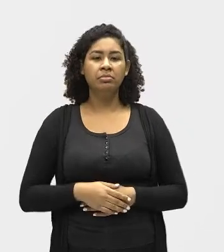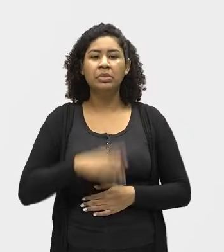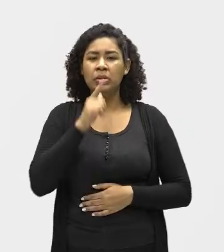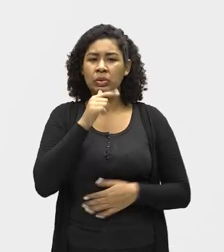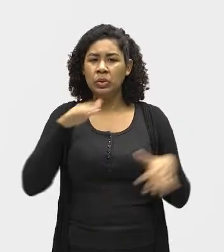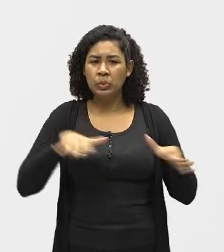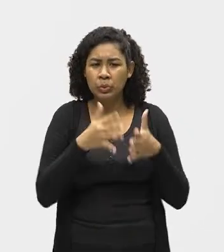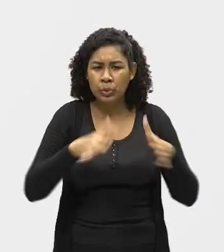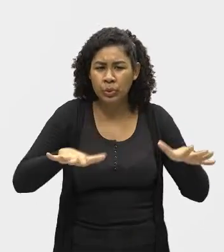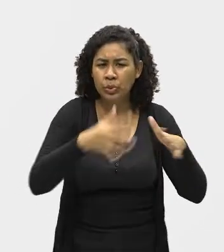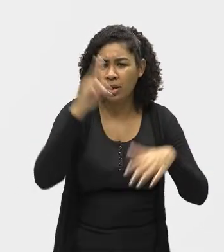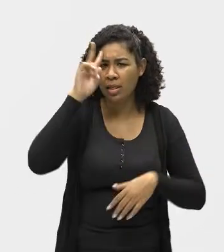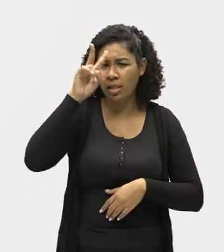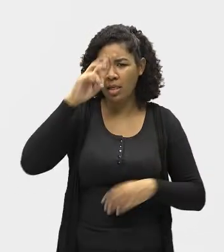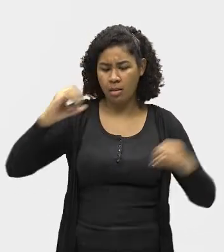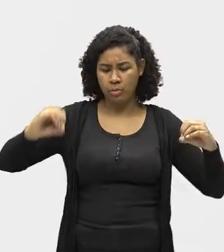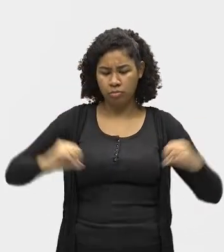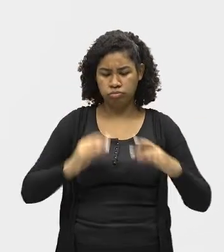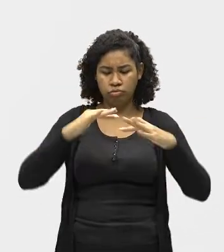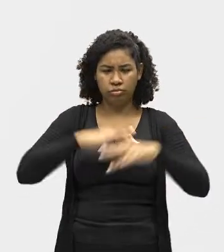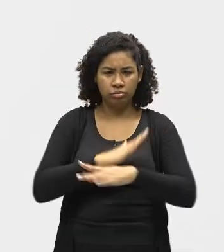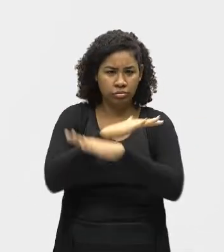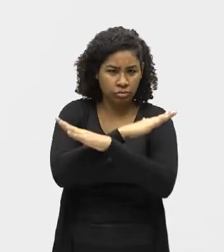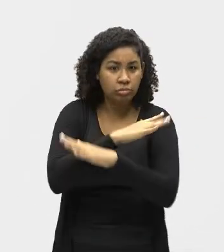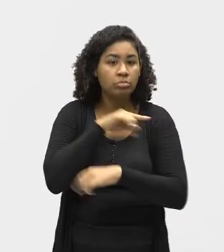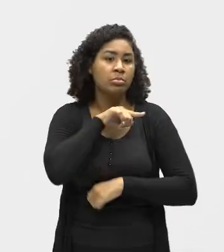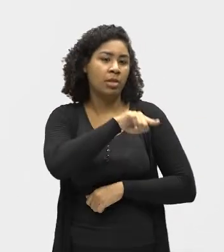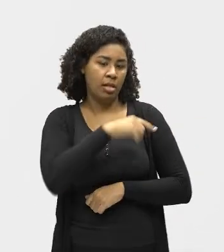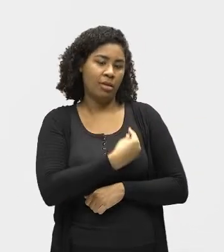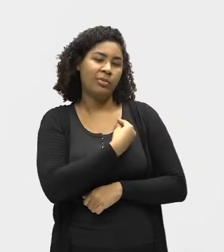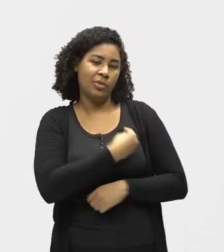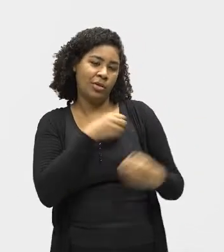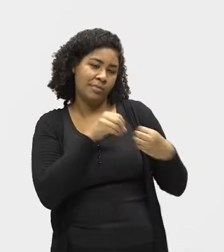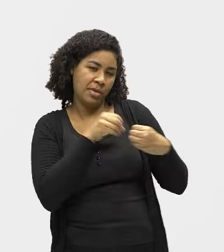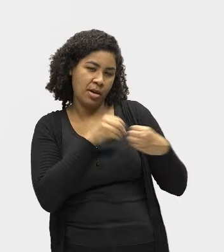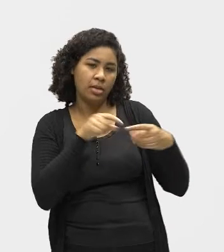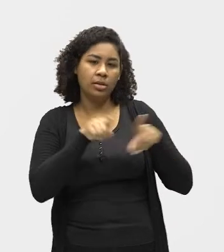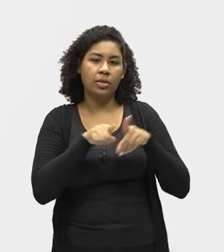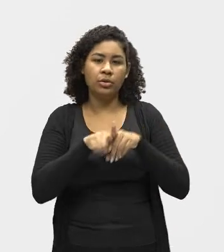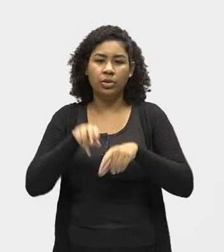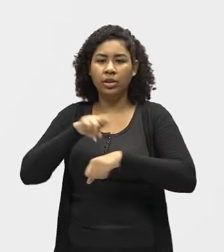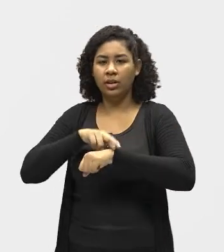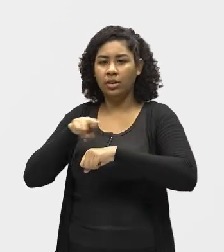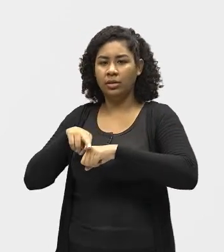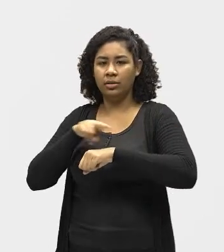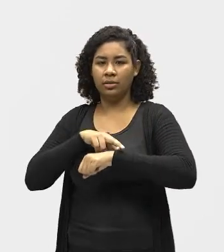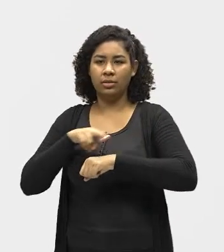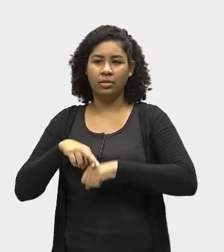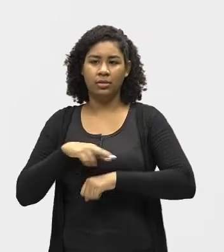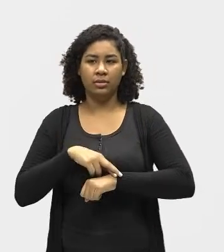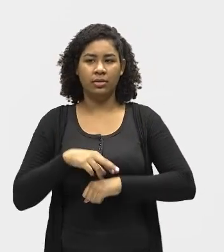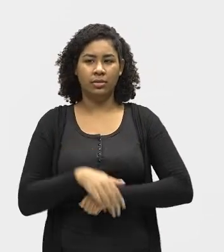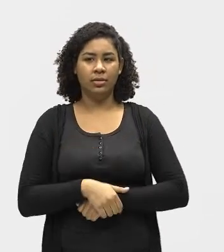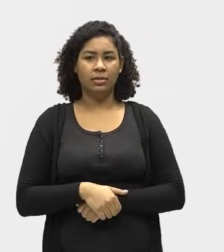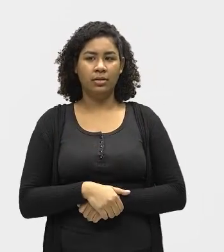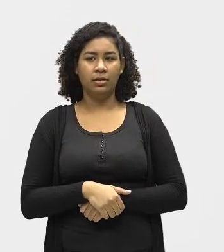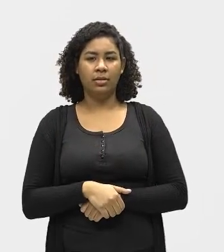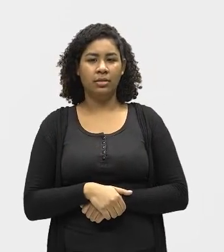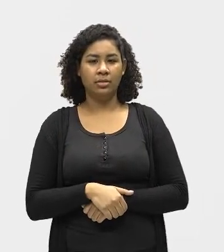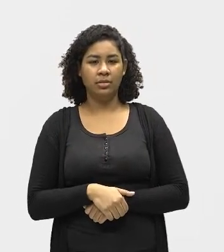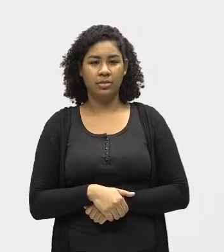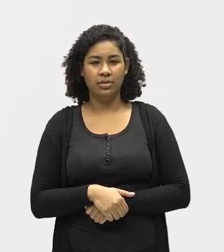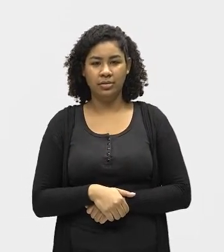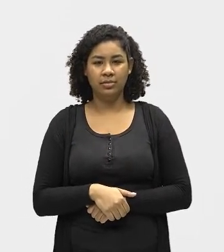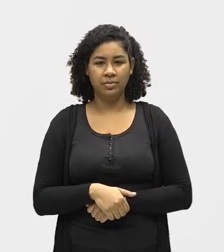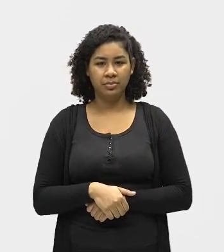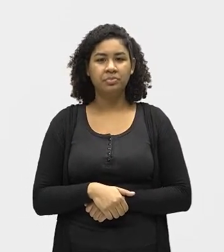mapa? Exatamente. Então o Tupi estava ali no meio, bem vermelhão, não é? Nos principais afluentes do nosso rio Amazonas,